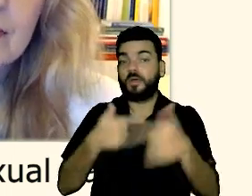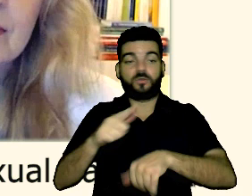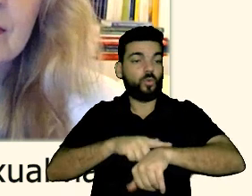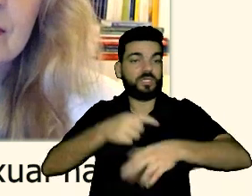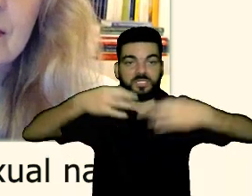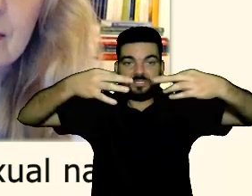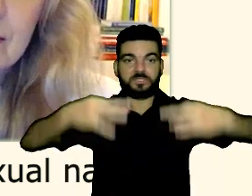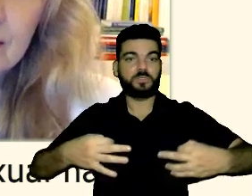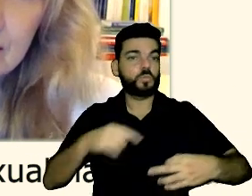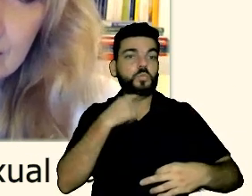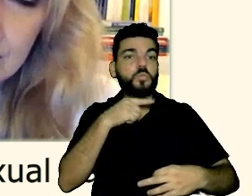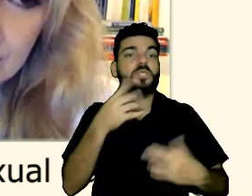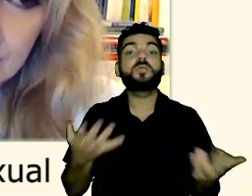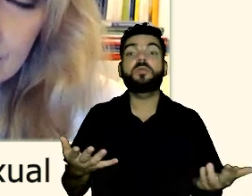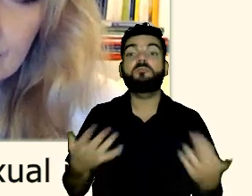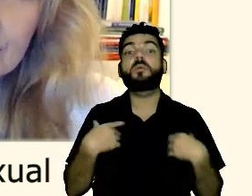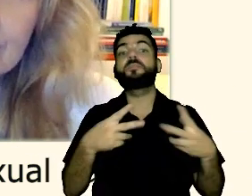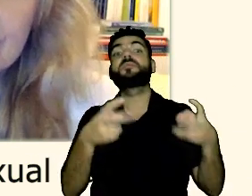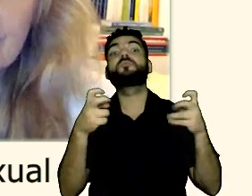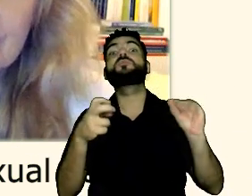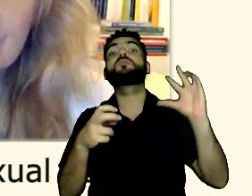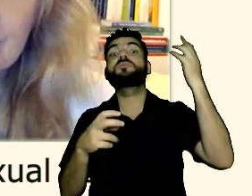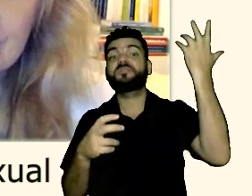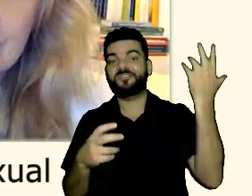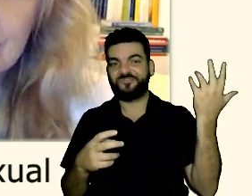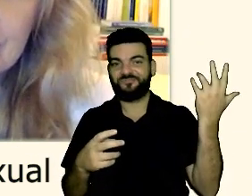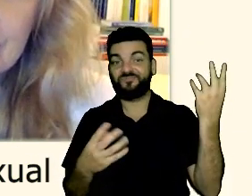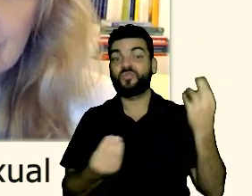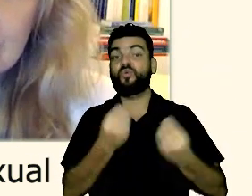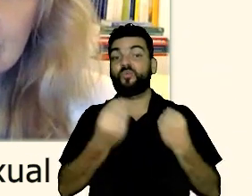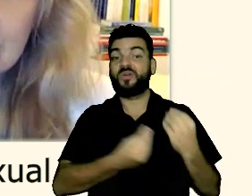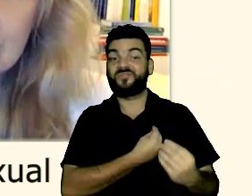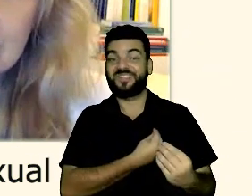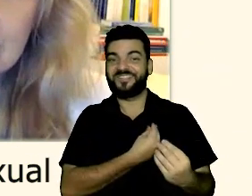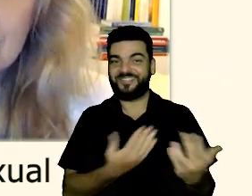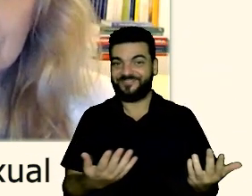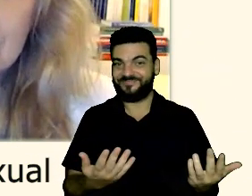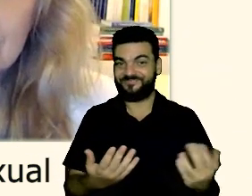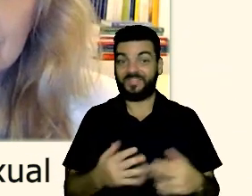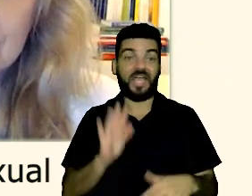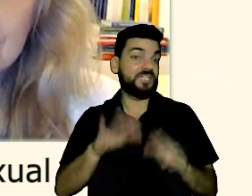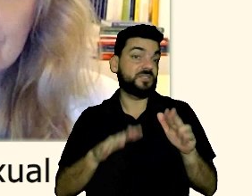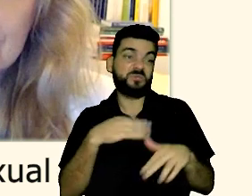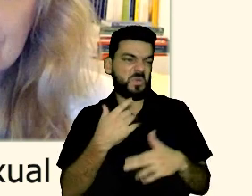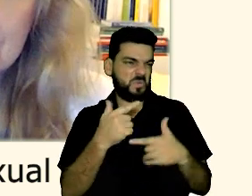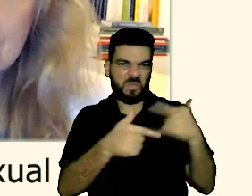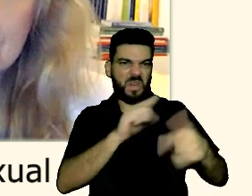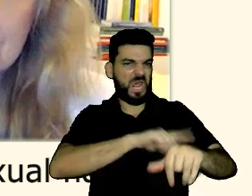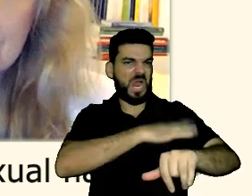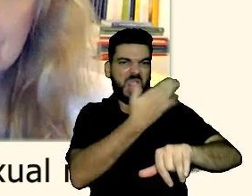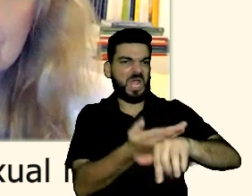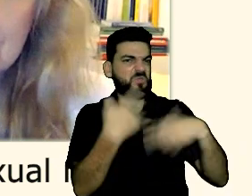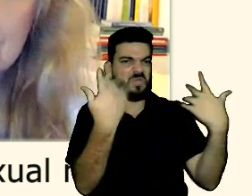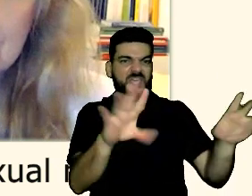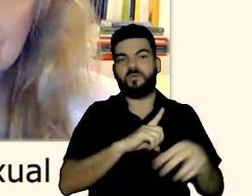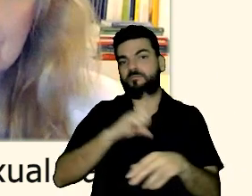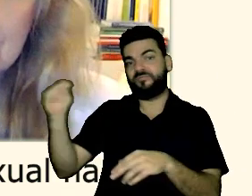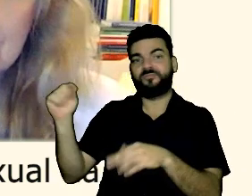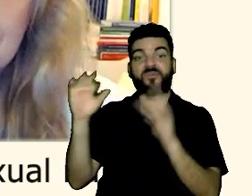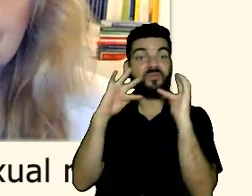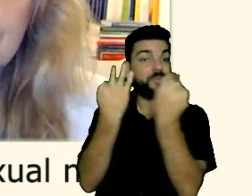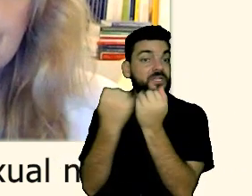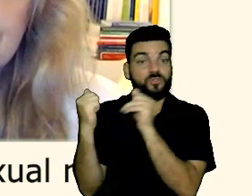dinheiro é um forçador de comportamento. E é preciso questionar os motivos pelos quais a pessoa não consegue produzir no horário de expediente, a fim de poder